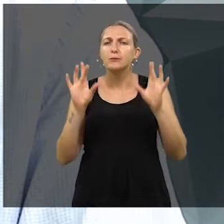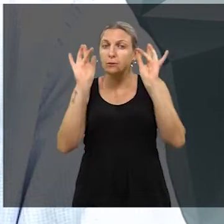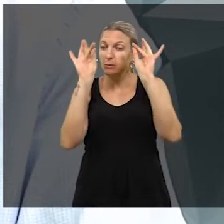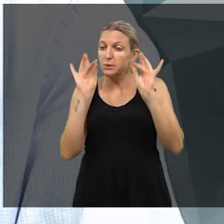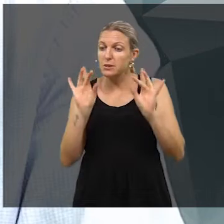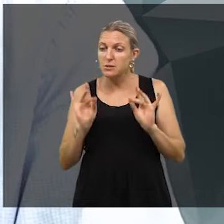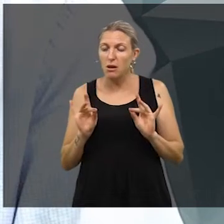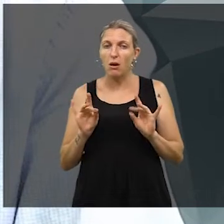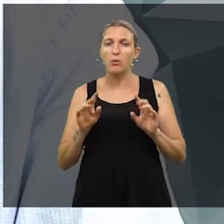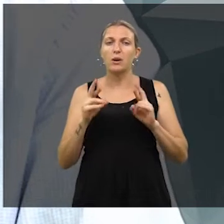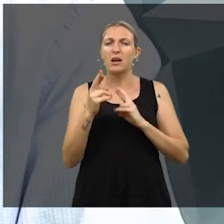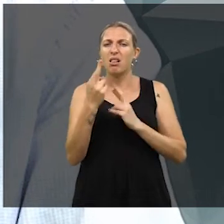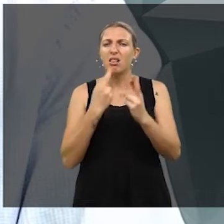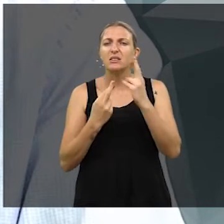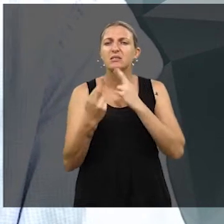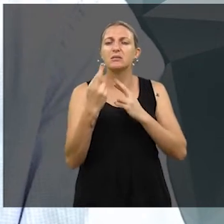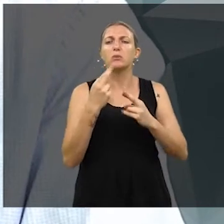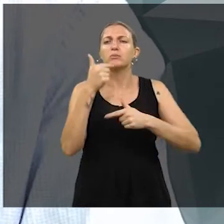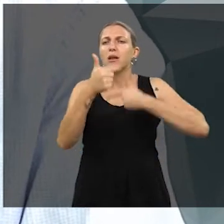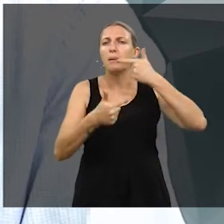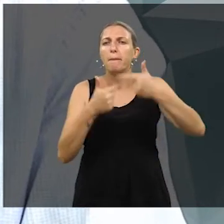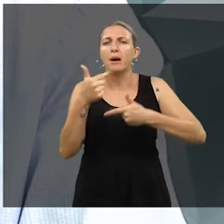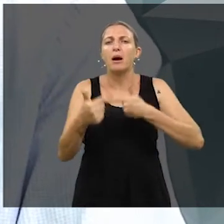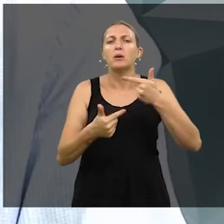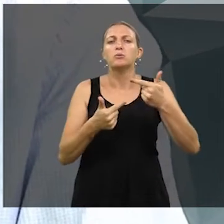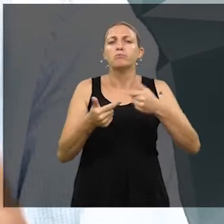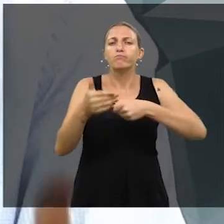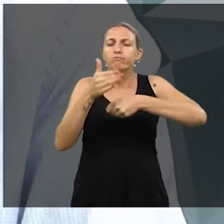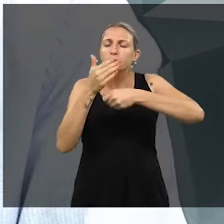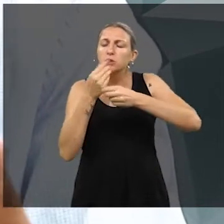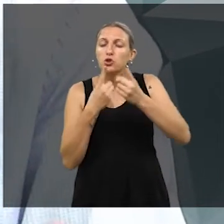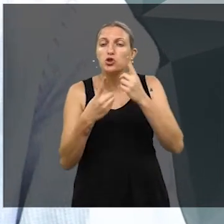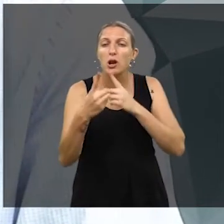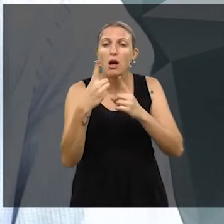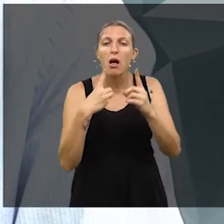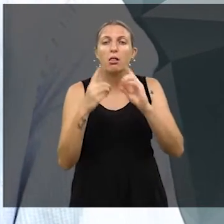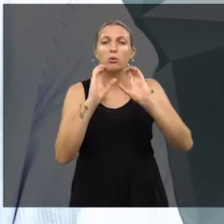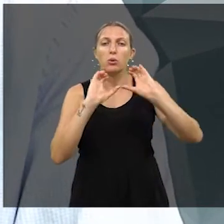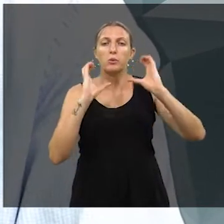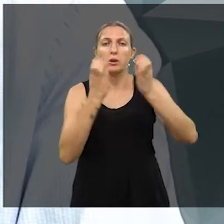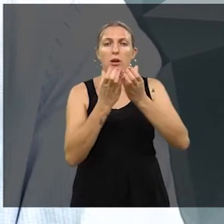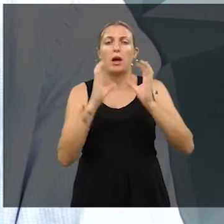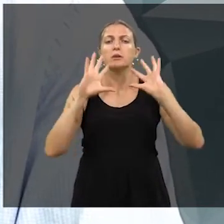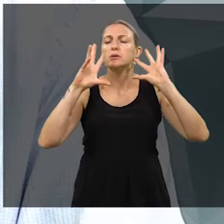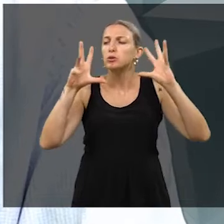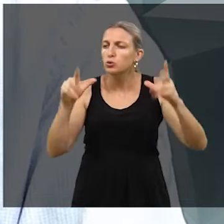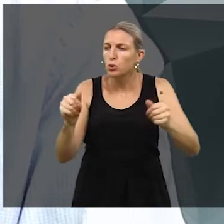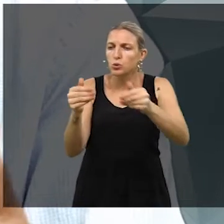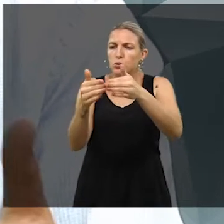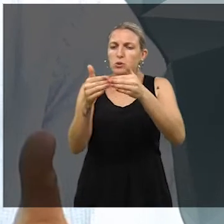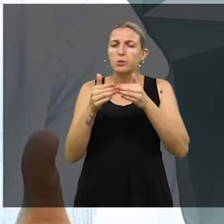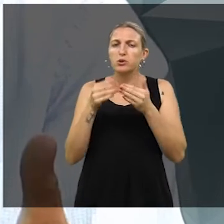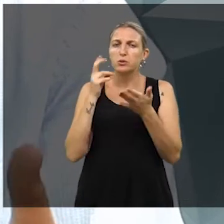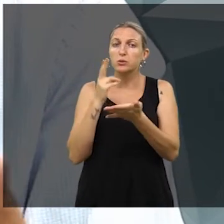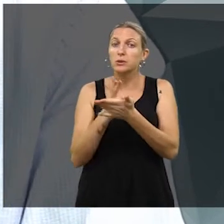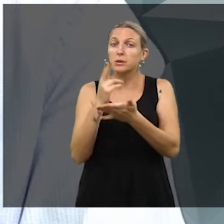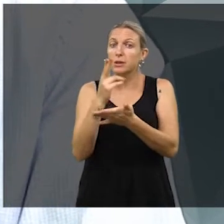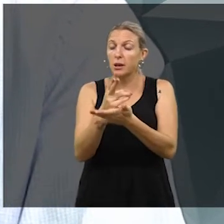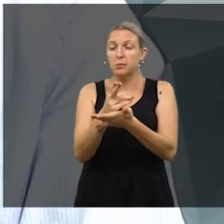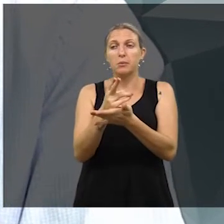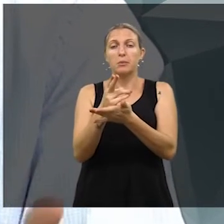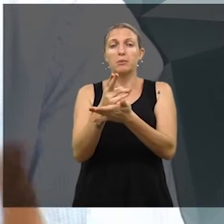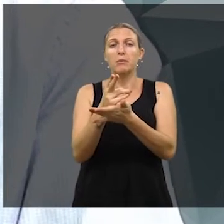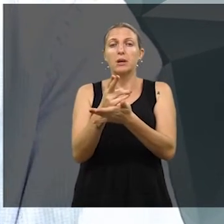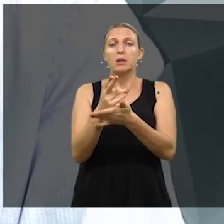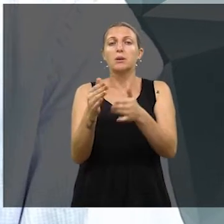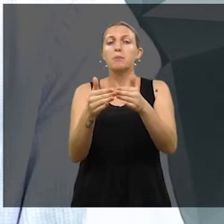trabalho de diálogo com a comunidade, né? Então, todos os pedidos que a gente fez, apresentou aqui ao Legislativo, sempre foram pedidos,